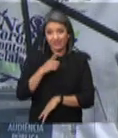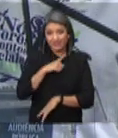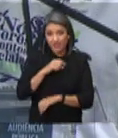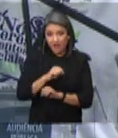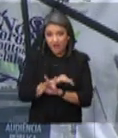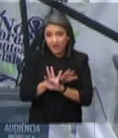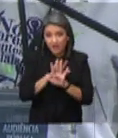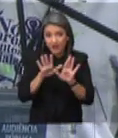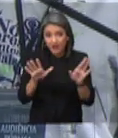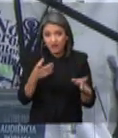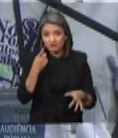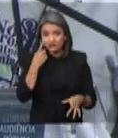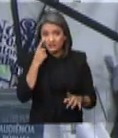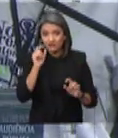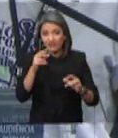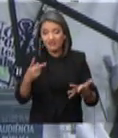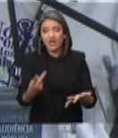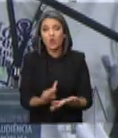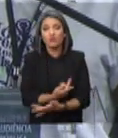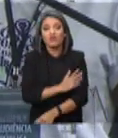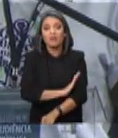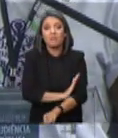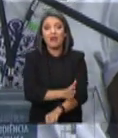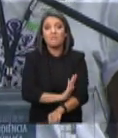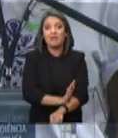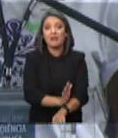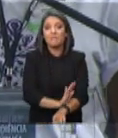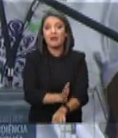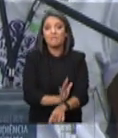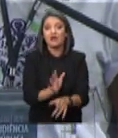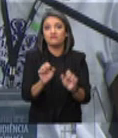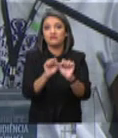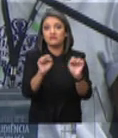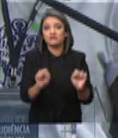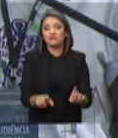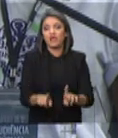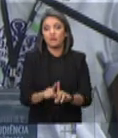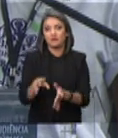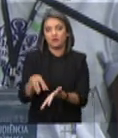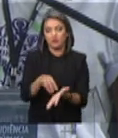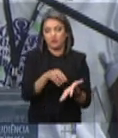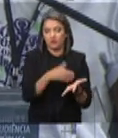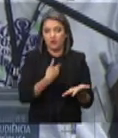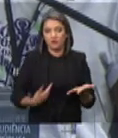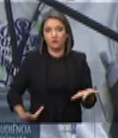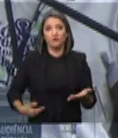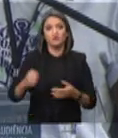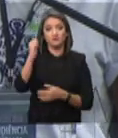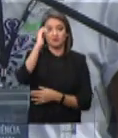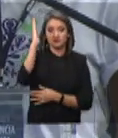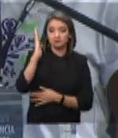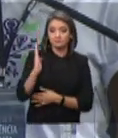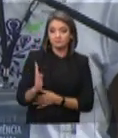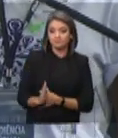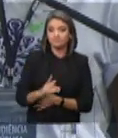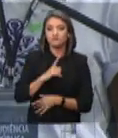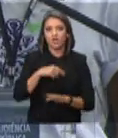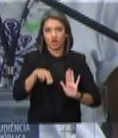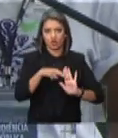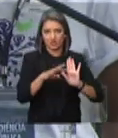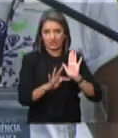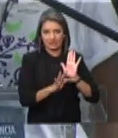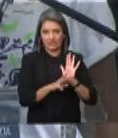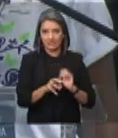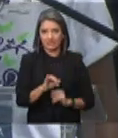Como opera o racismo institucional ou sistêmico no Brasil de acordo a nota técnica do